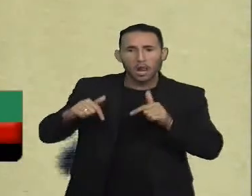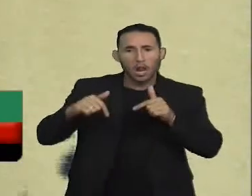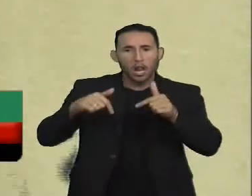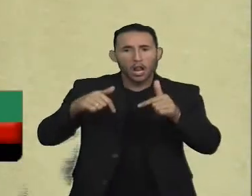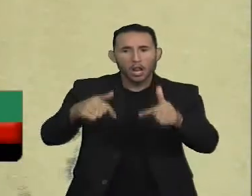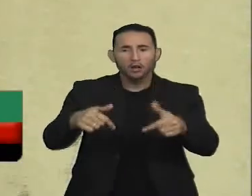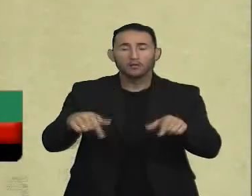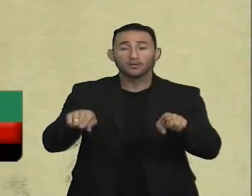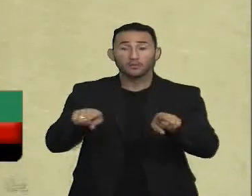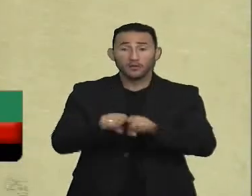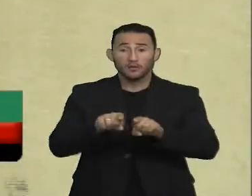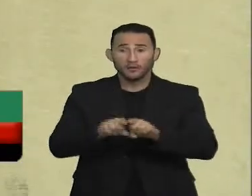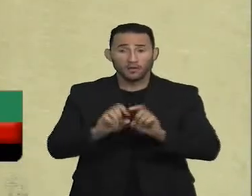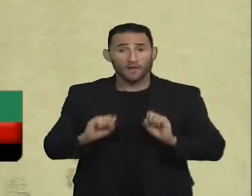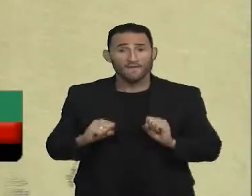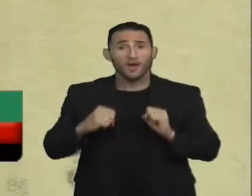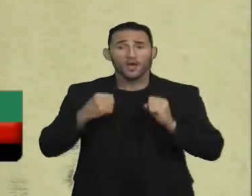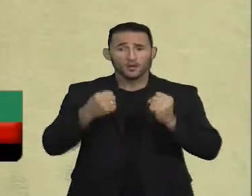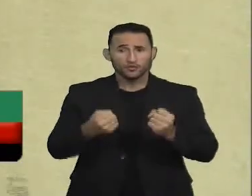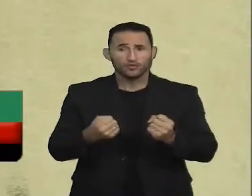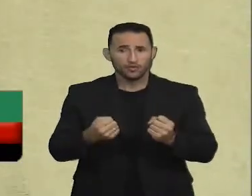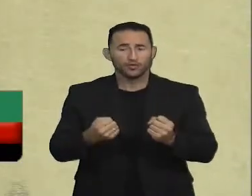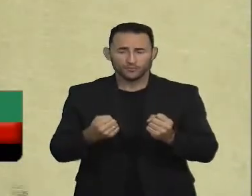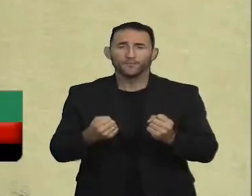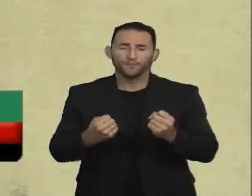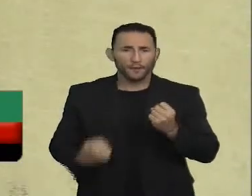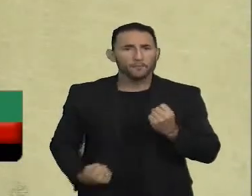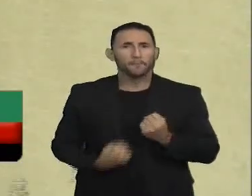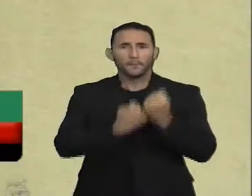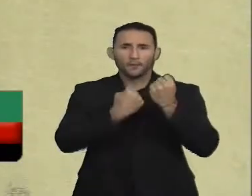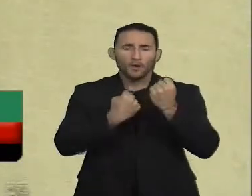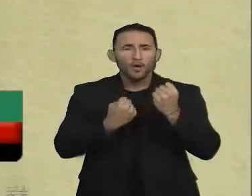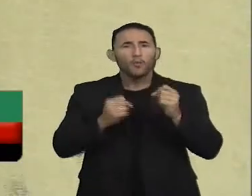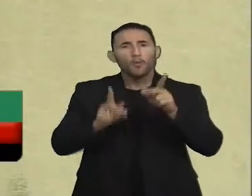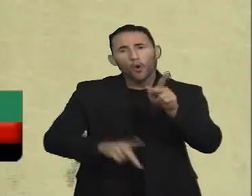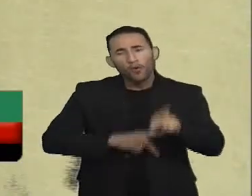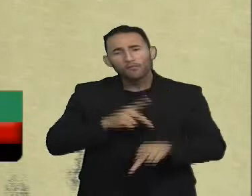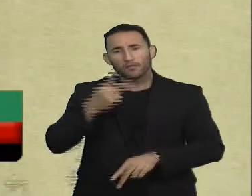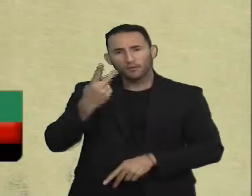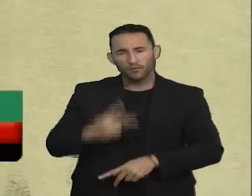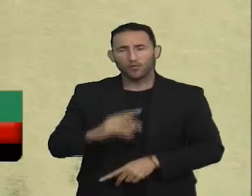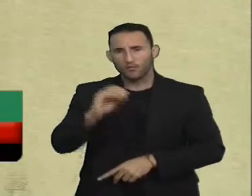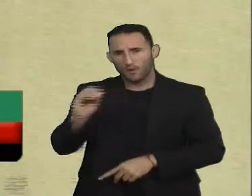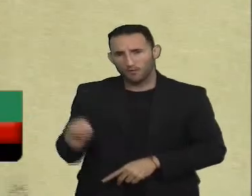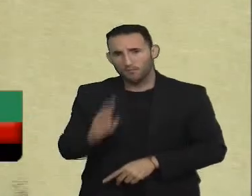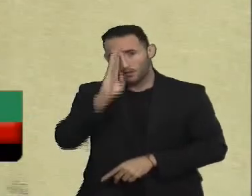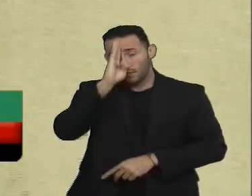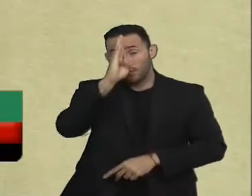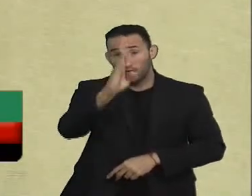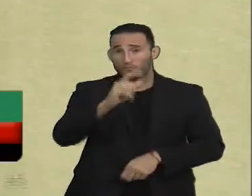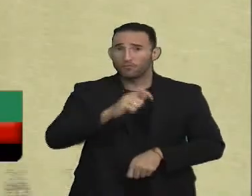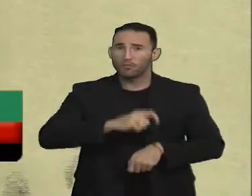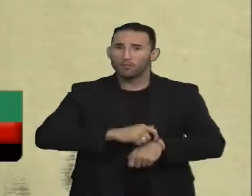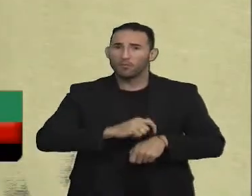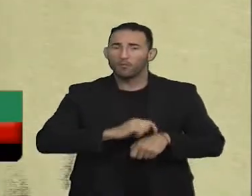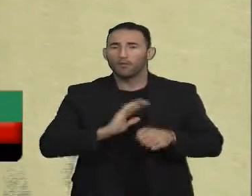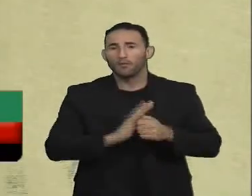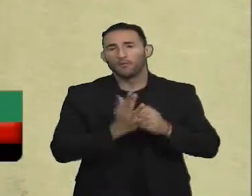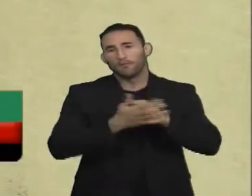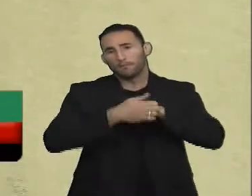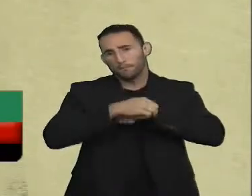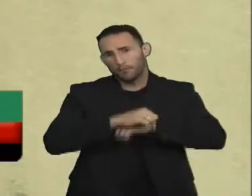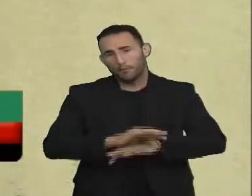né, em defesa aí do nosso povo de Osasco, principalmente na pandemia. Parabéns para